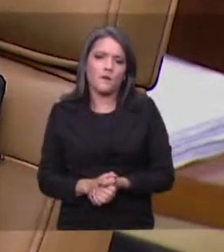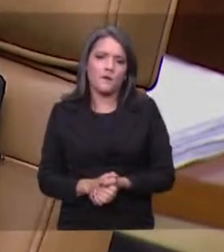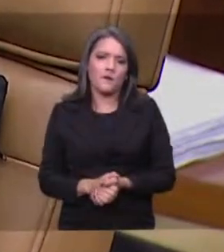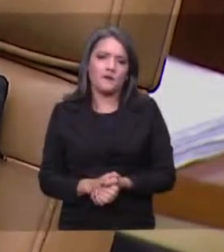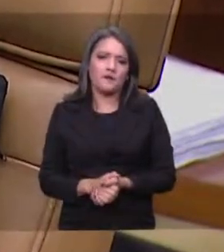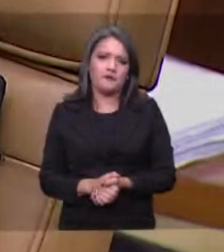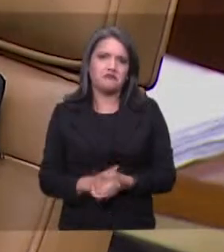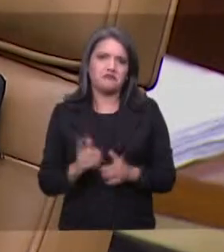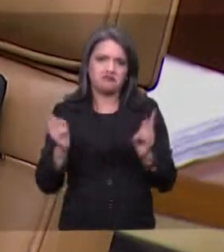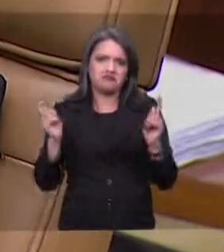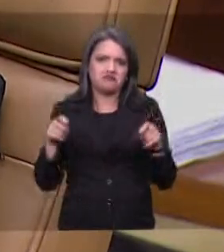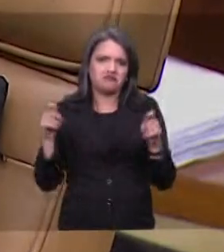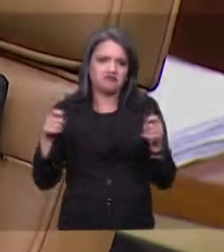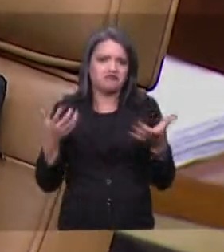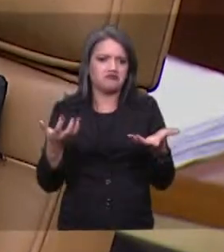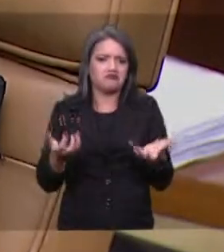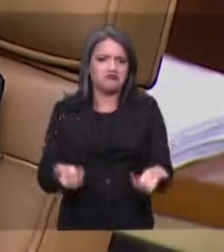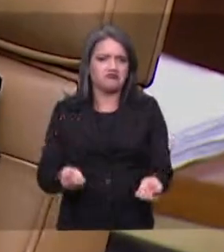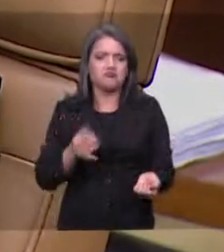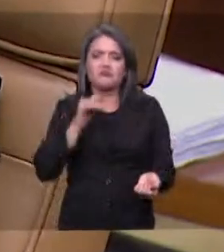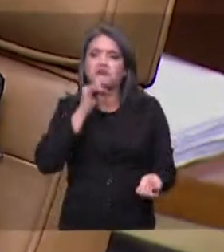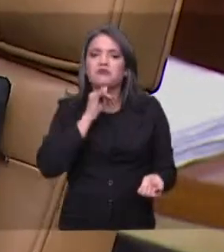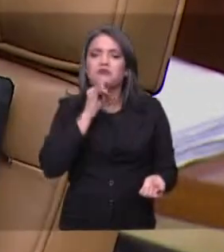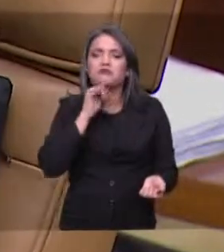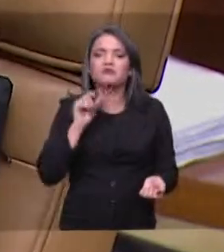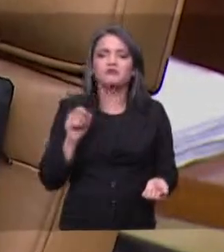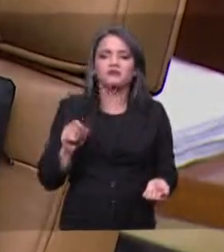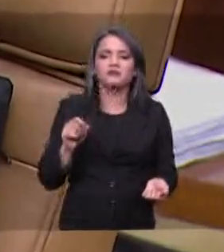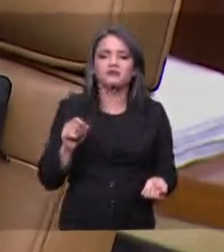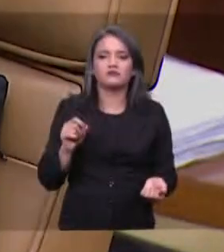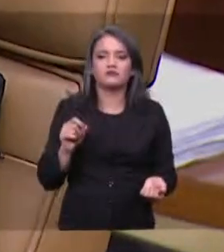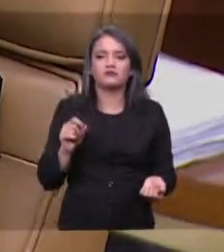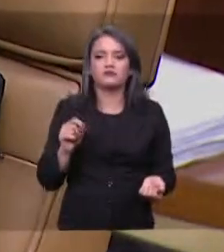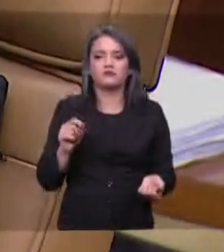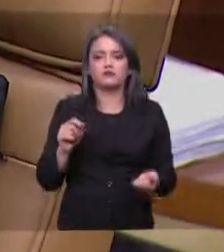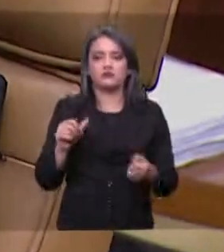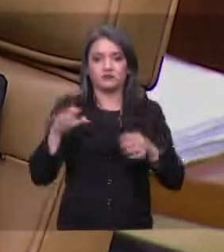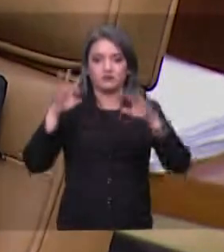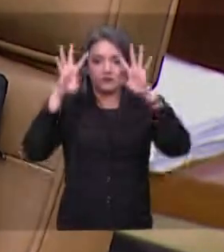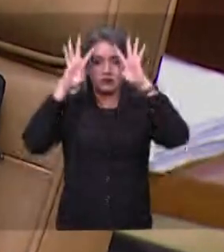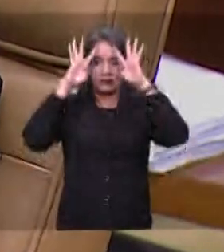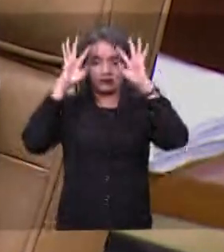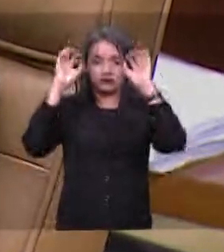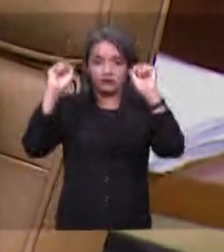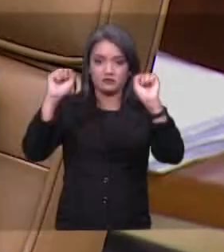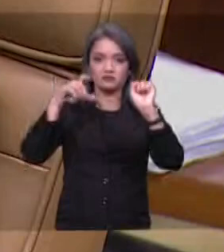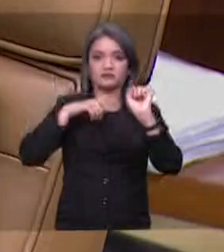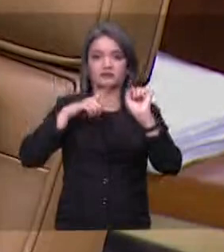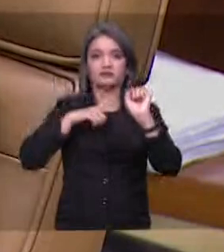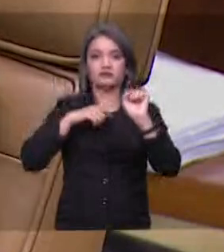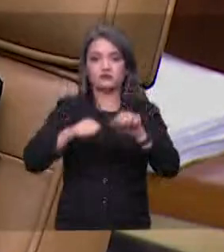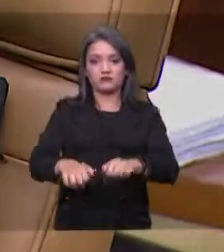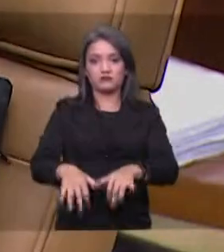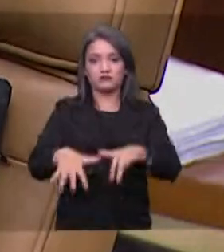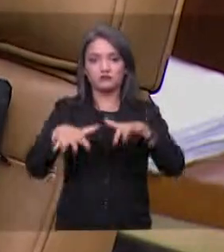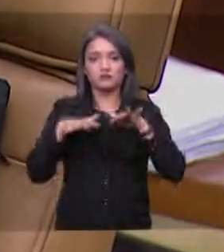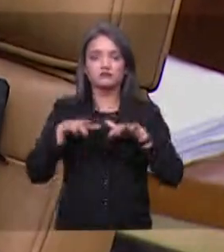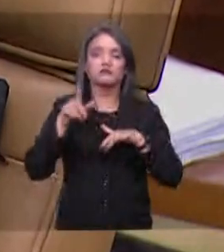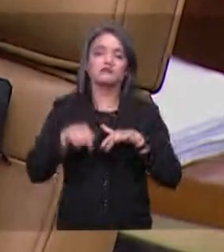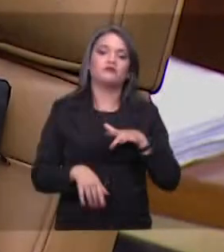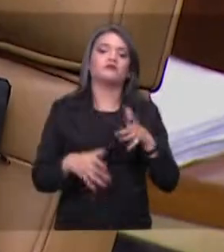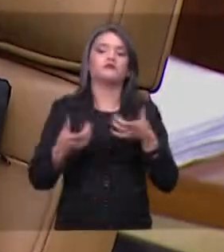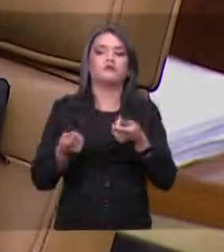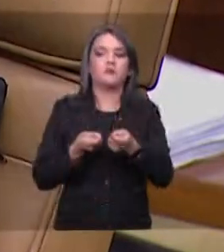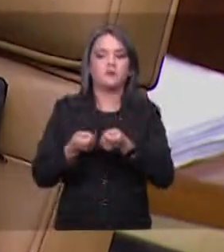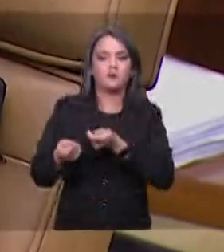admissível, por exemplo, o argumento de que aqui nos tribunais o plenário, o órgão de controle, as